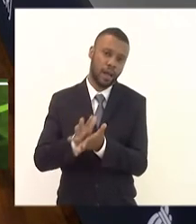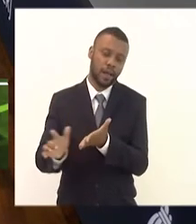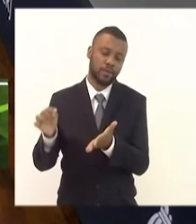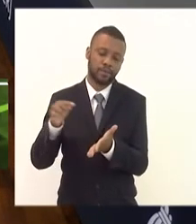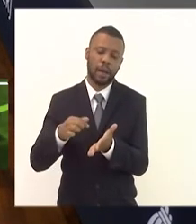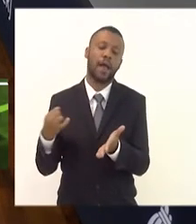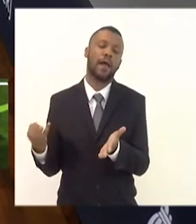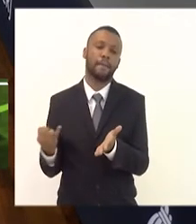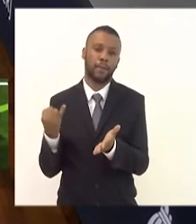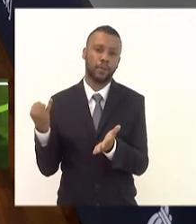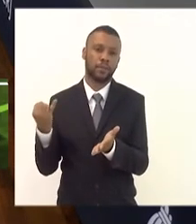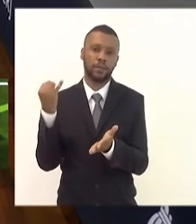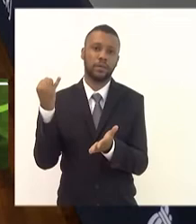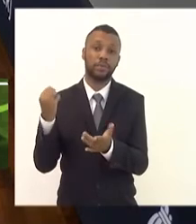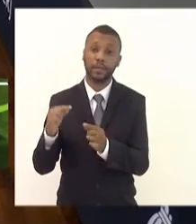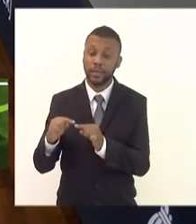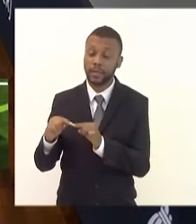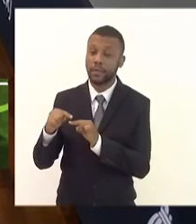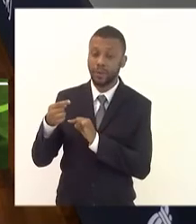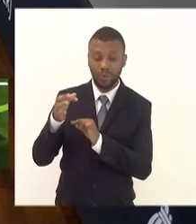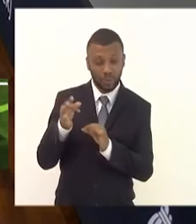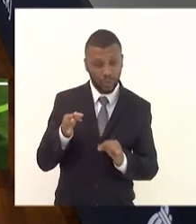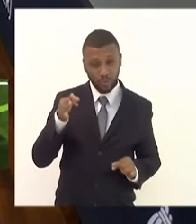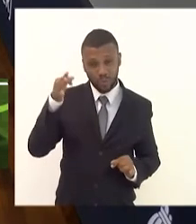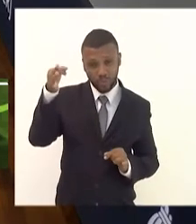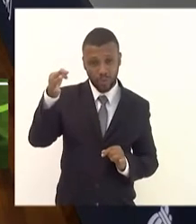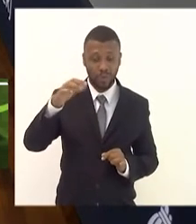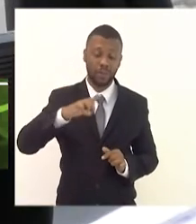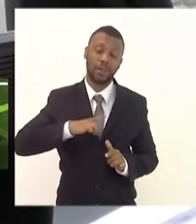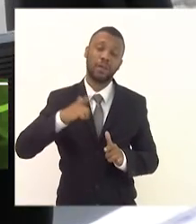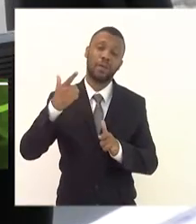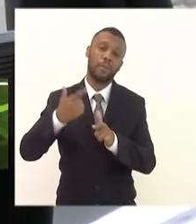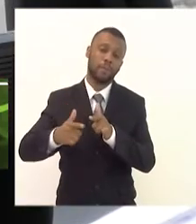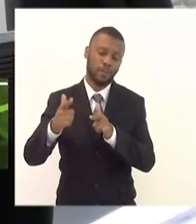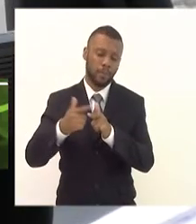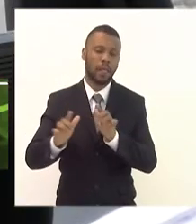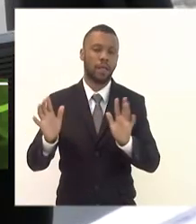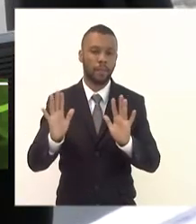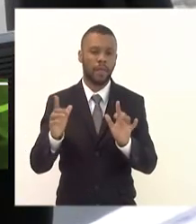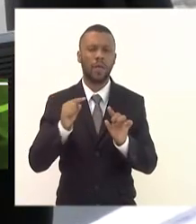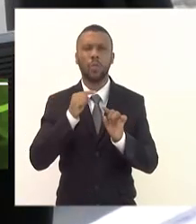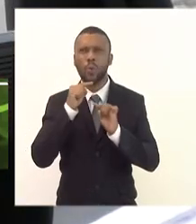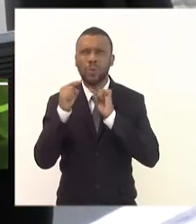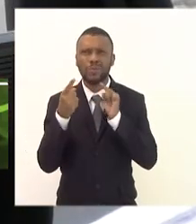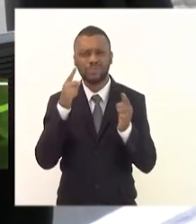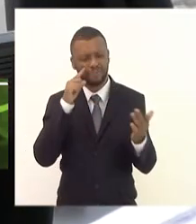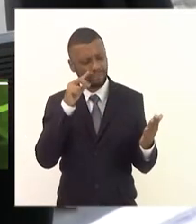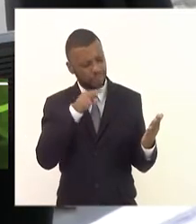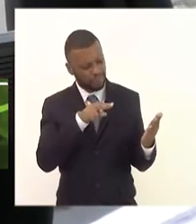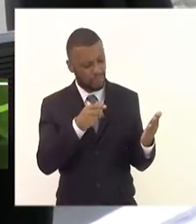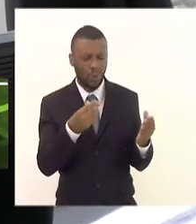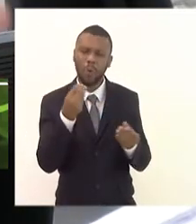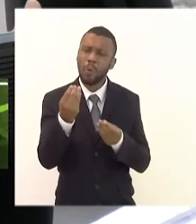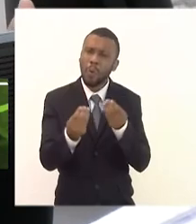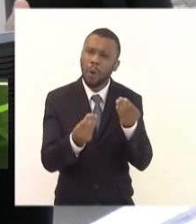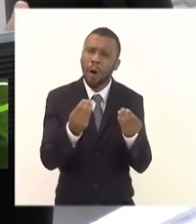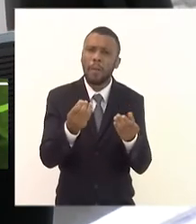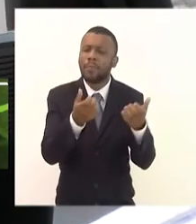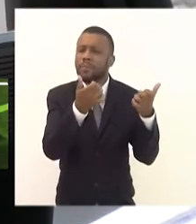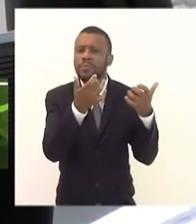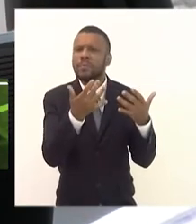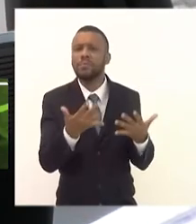importantíssimo, para que depois não vá gerar. Porque depois é... Ué, mas isso aqui, onde é que foi? Como é que foi?